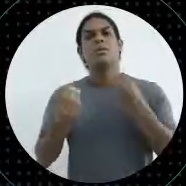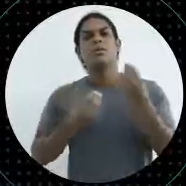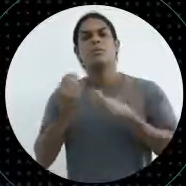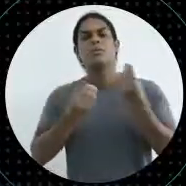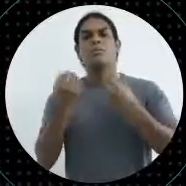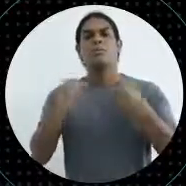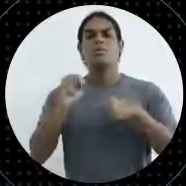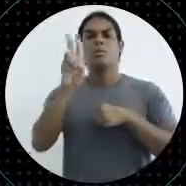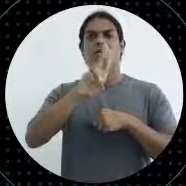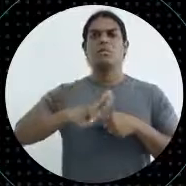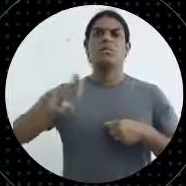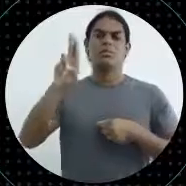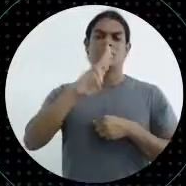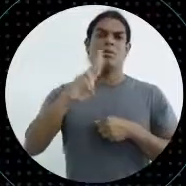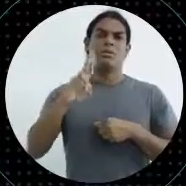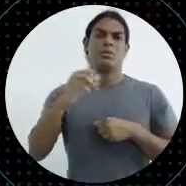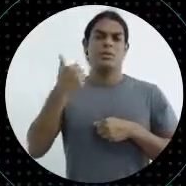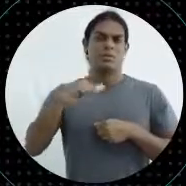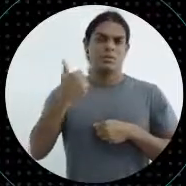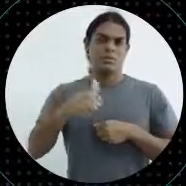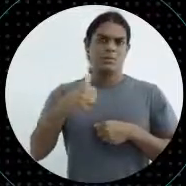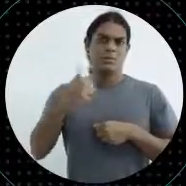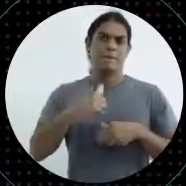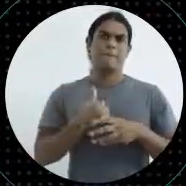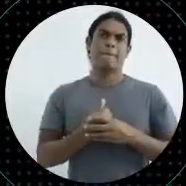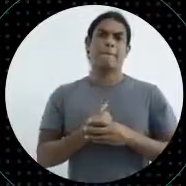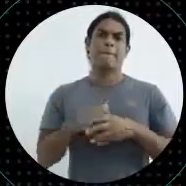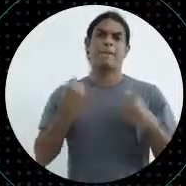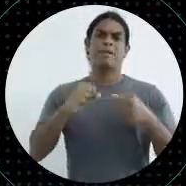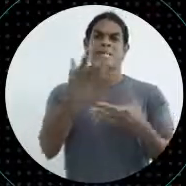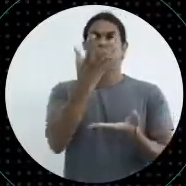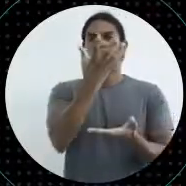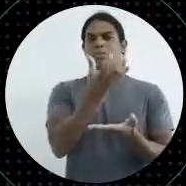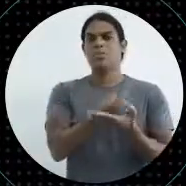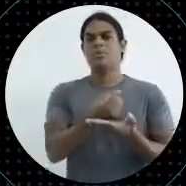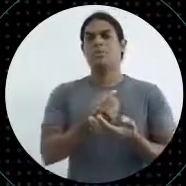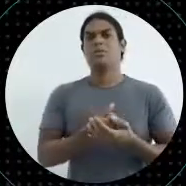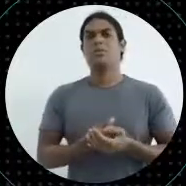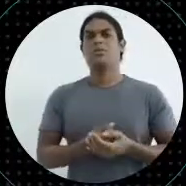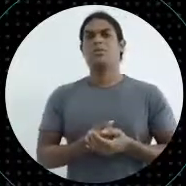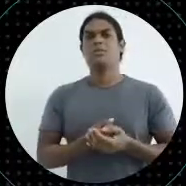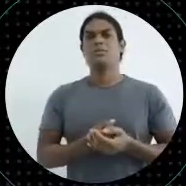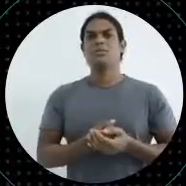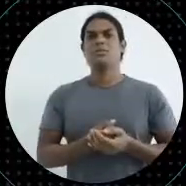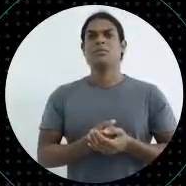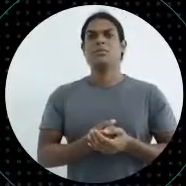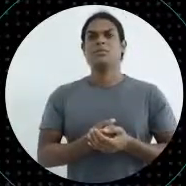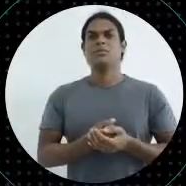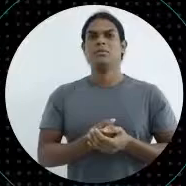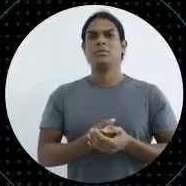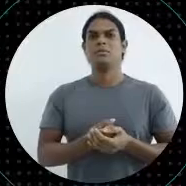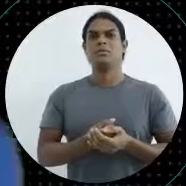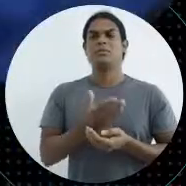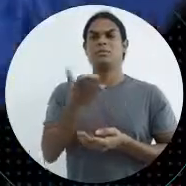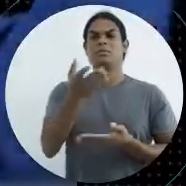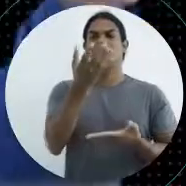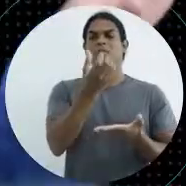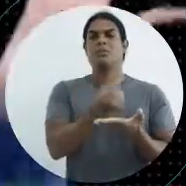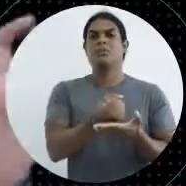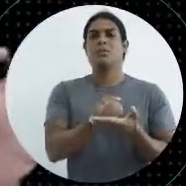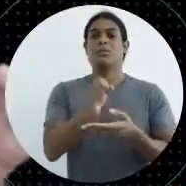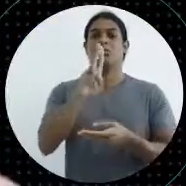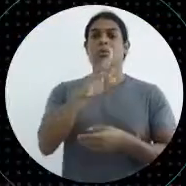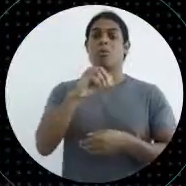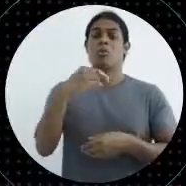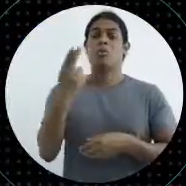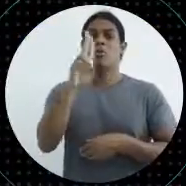usar o jQuery? Primeiro você tem que baixar. Então, você tem duas formas: ou você baixa ou você utiliza o que já